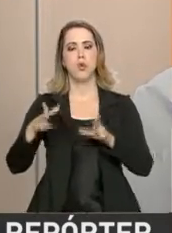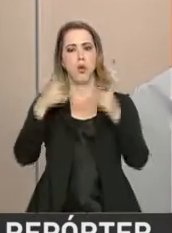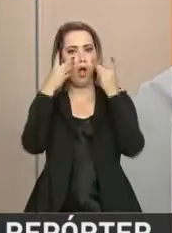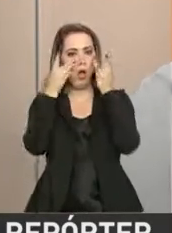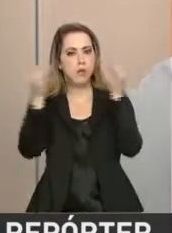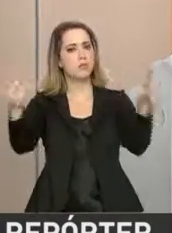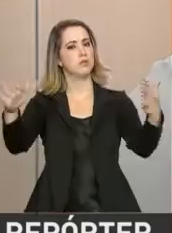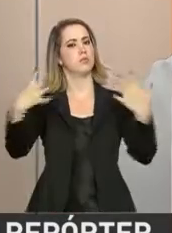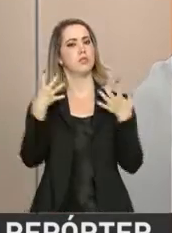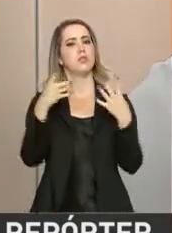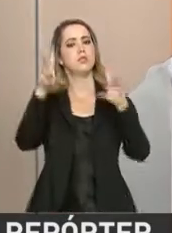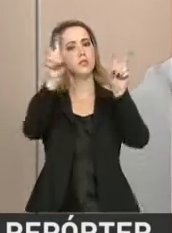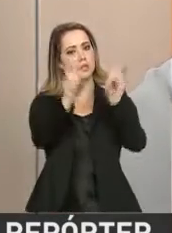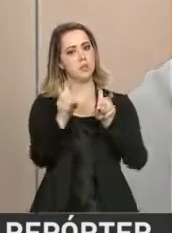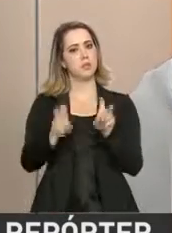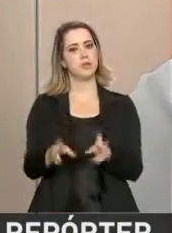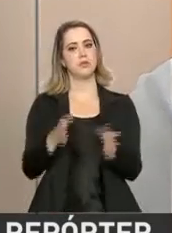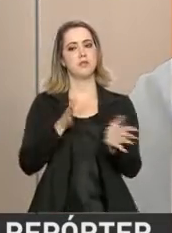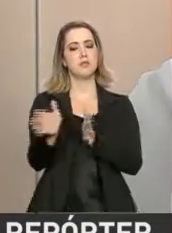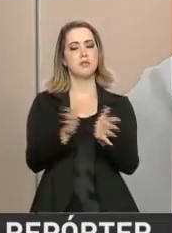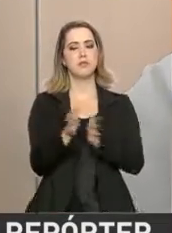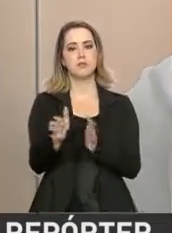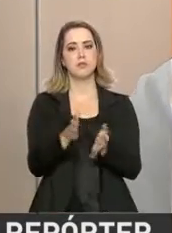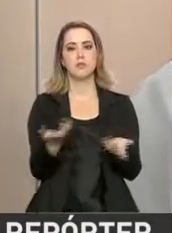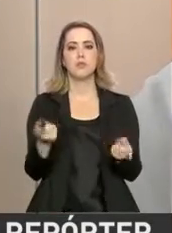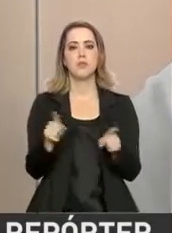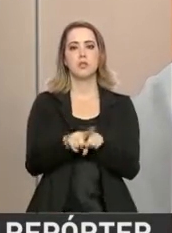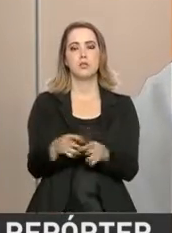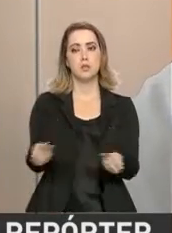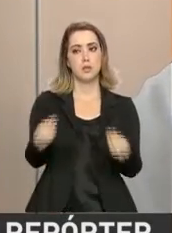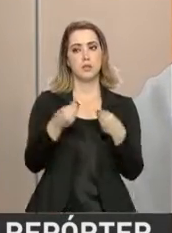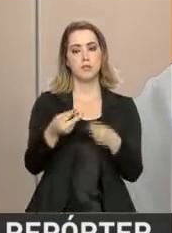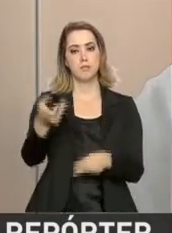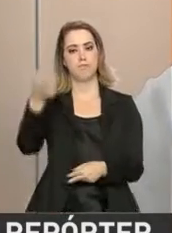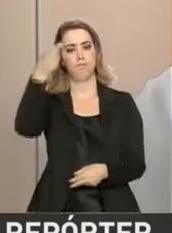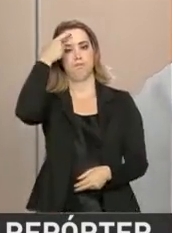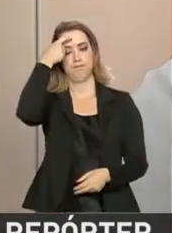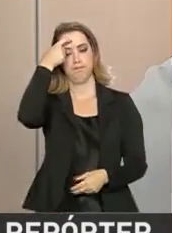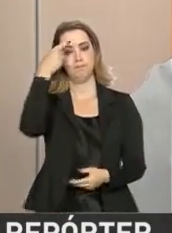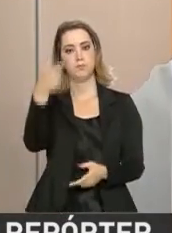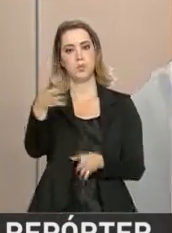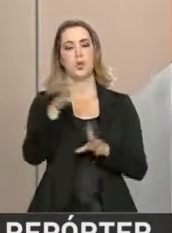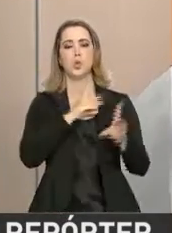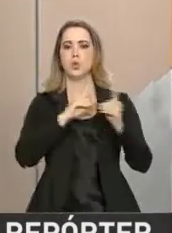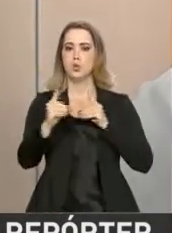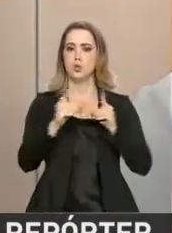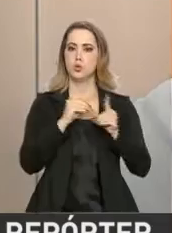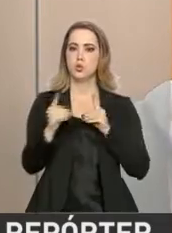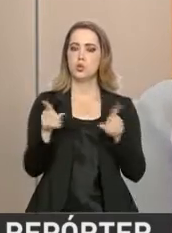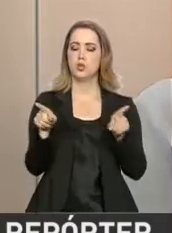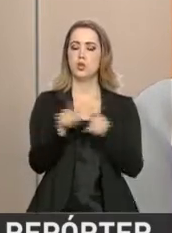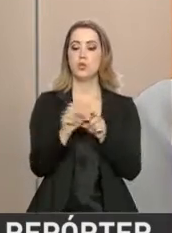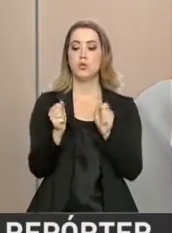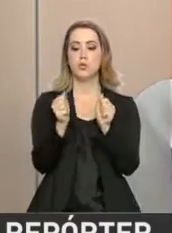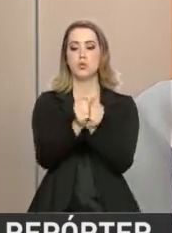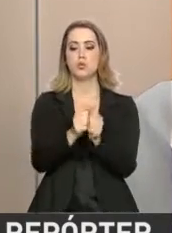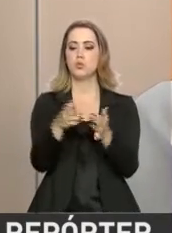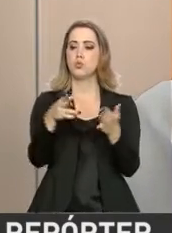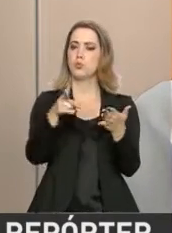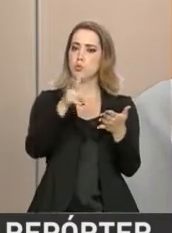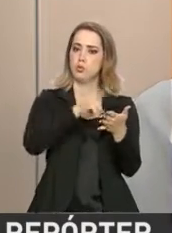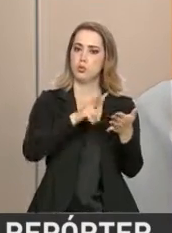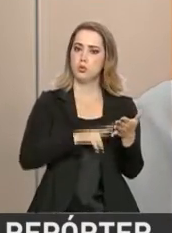esse tema e também trazer para a consciência nacional, para esse diálogo com o campo do livro e da